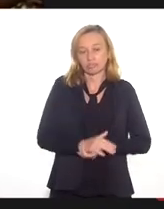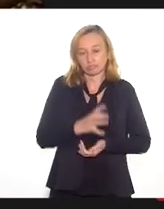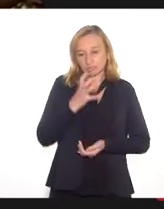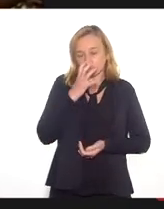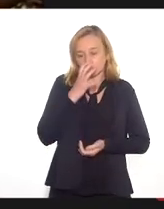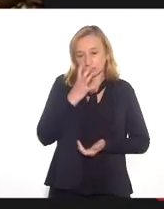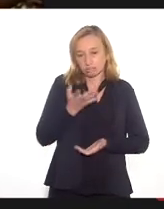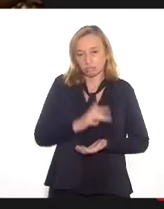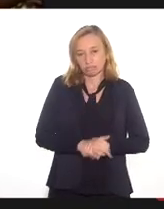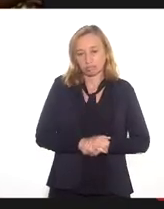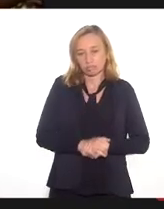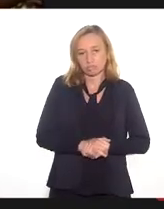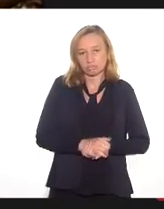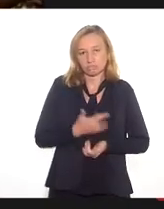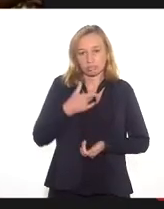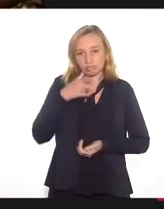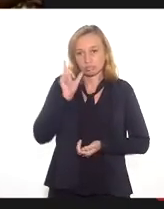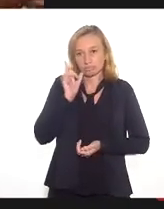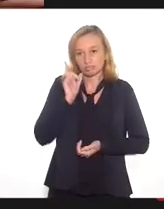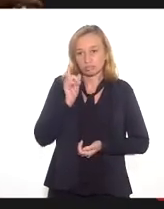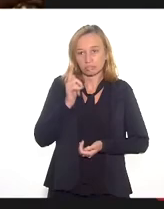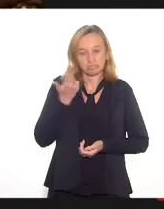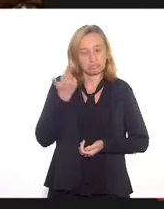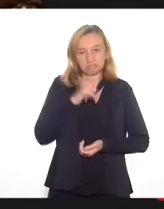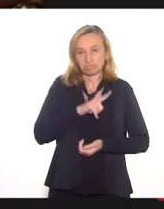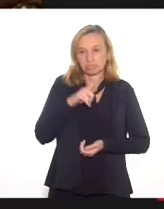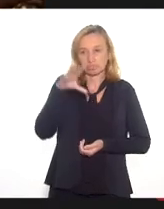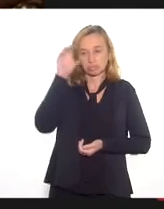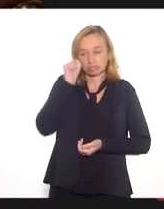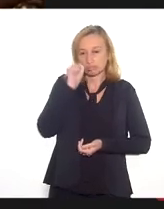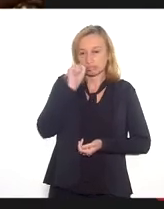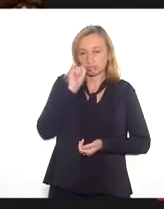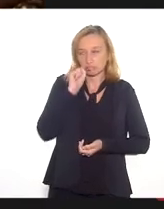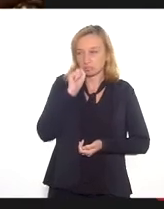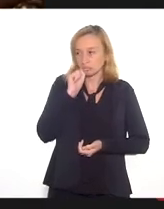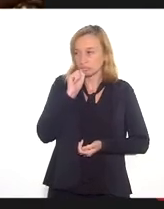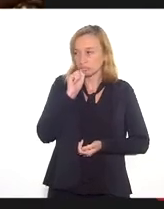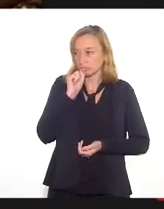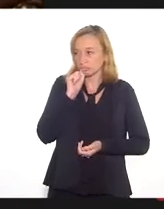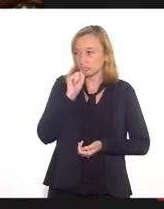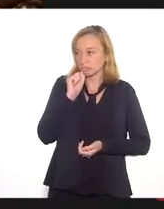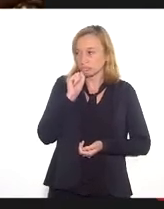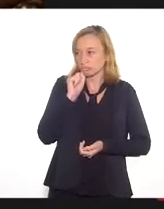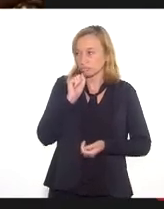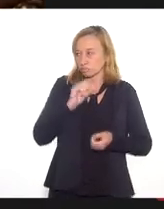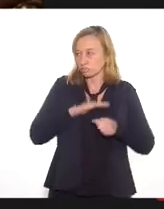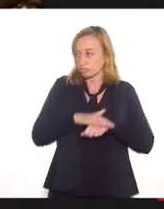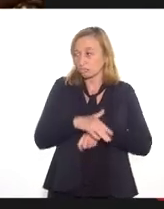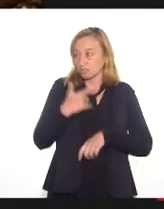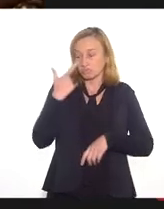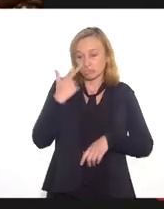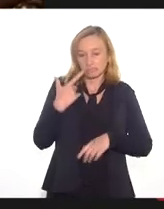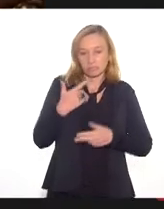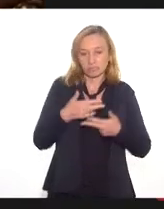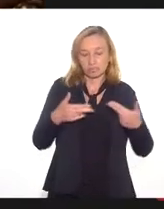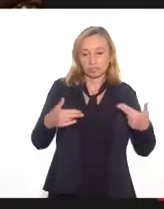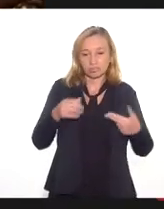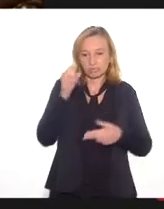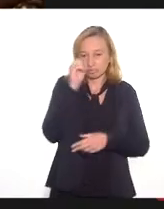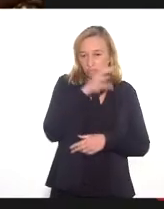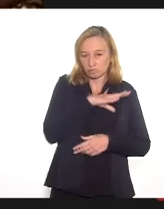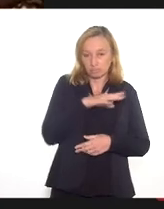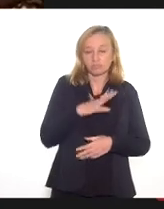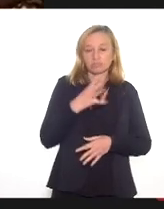eu estava ontem a gente não conseguiu dormir de noite a gente vendo imagens absurdas porque as pessoas a gente